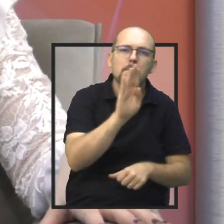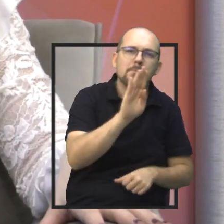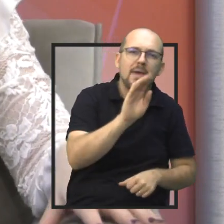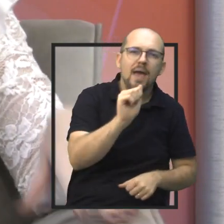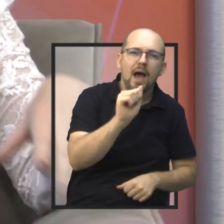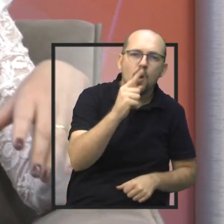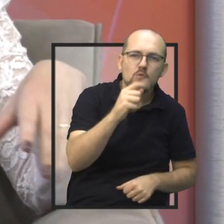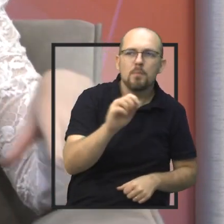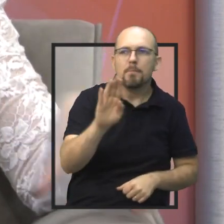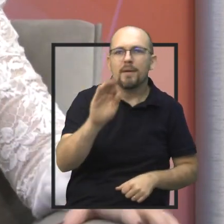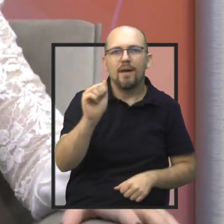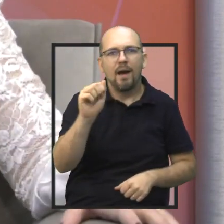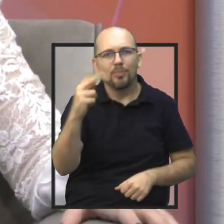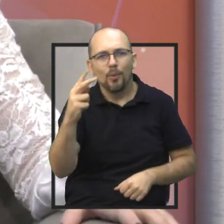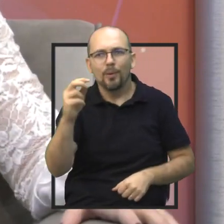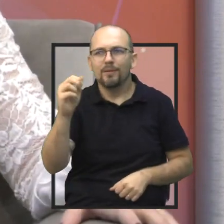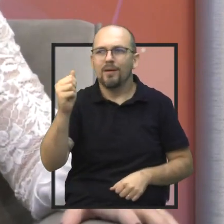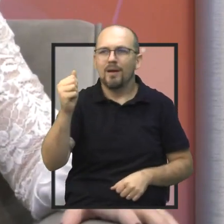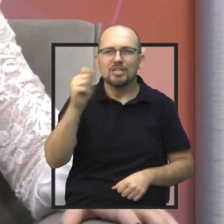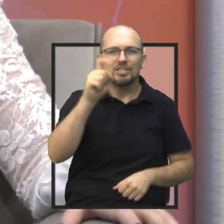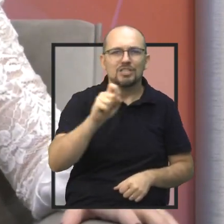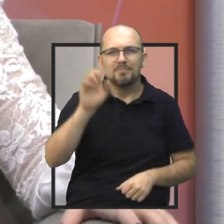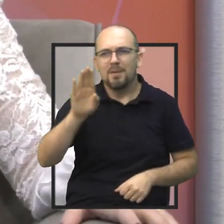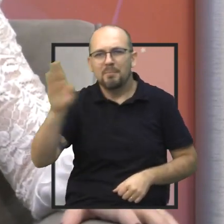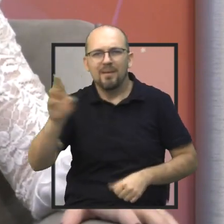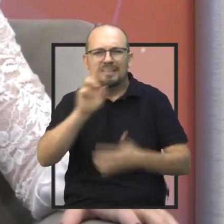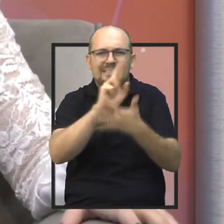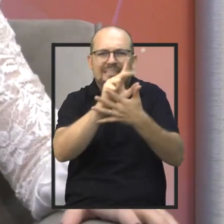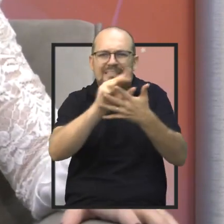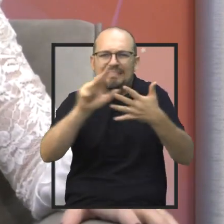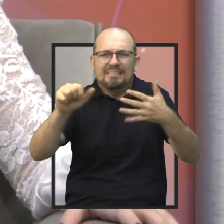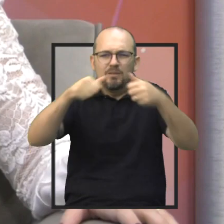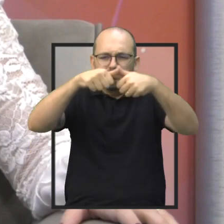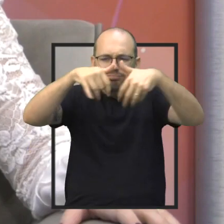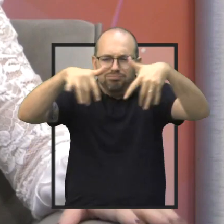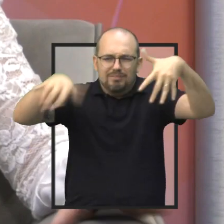BA4, BA5, XBB, então